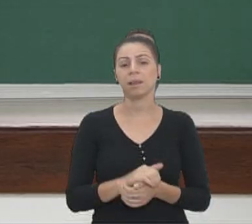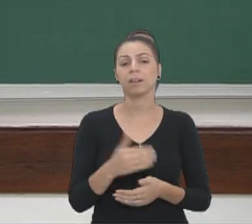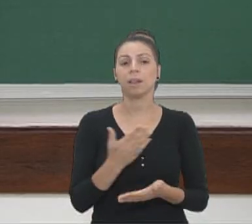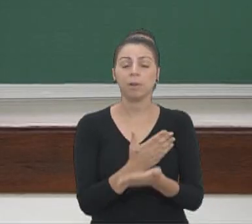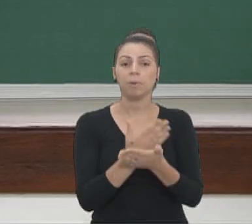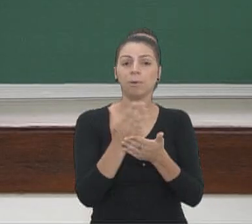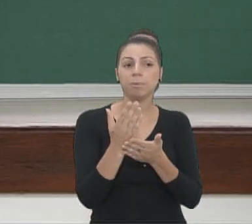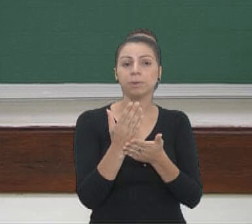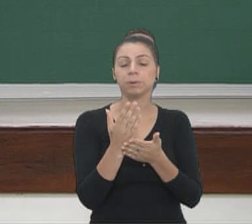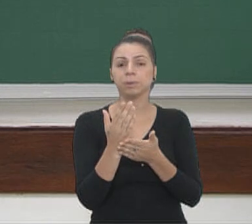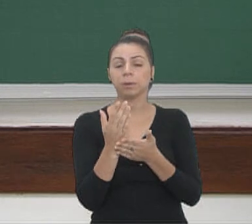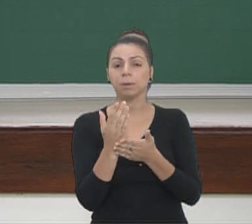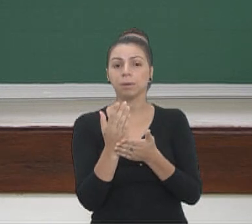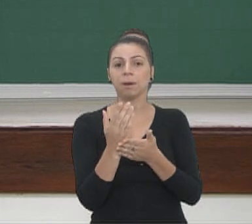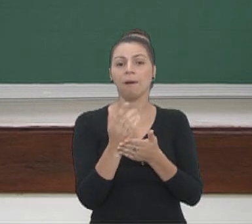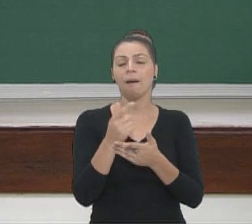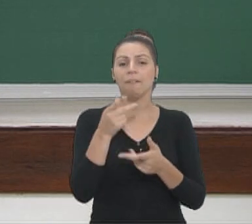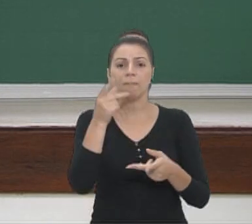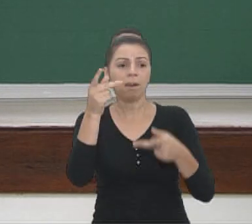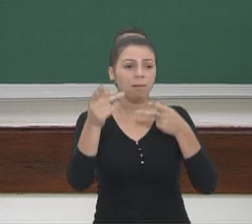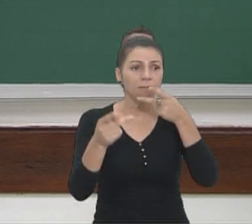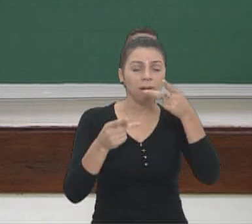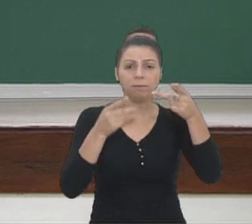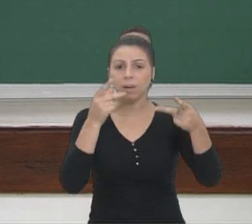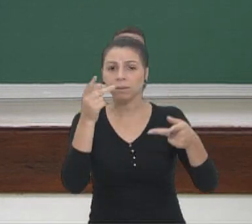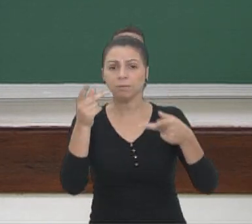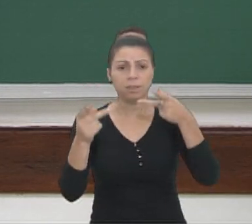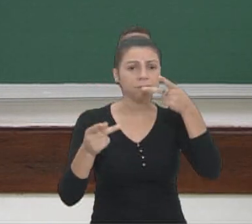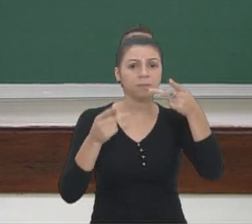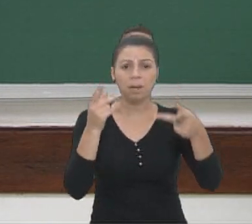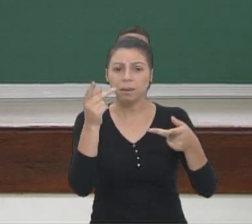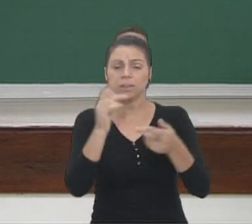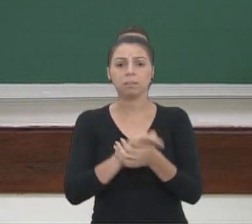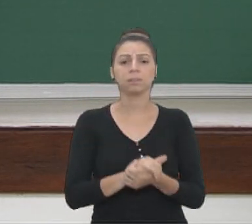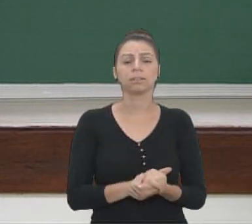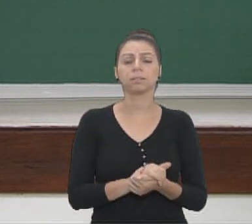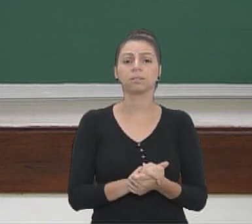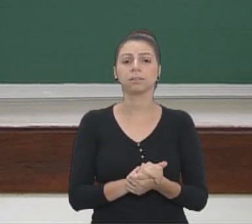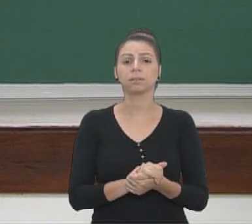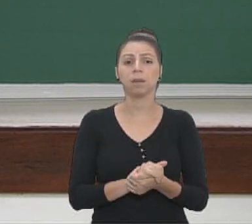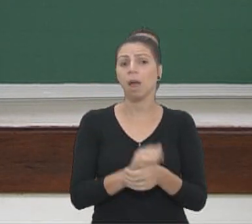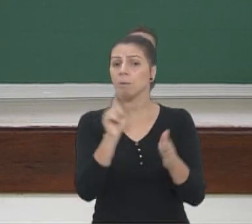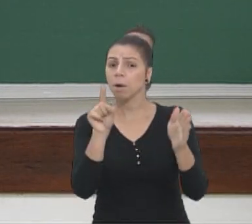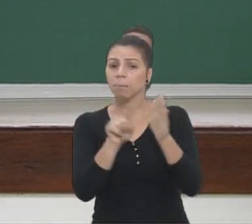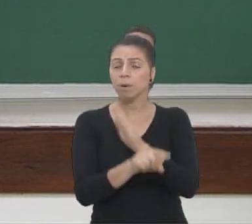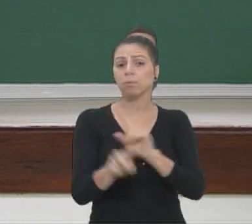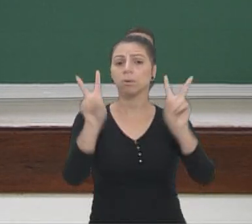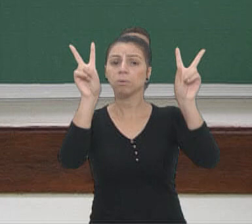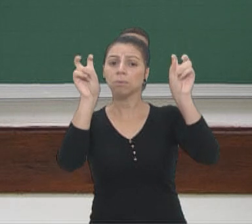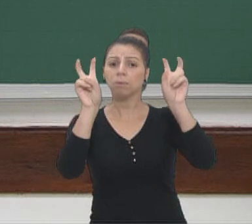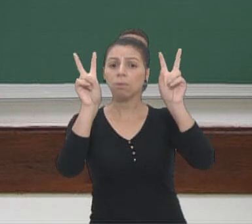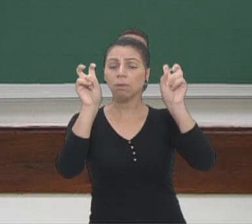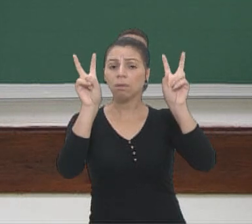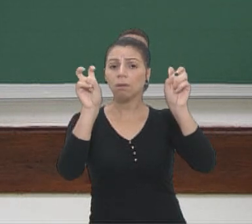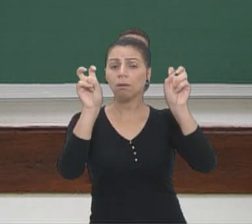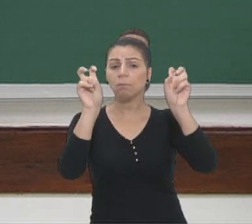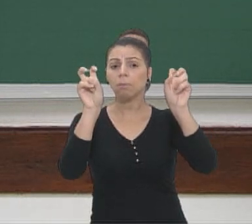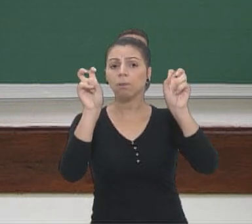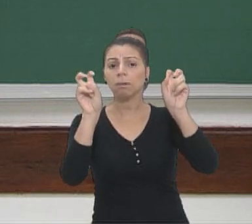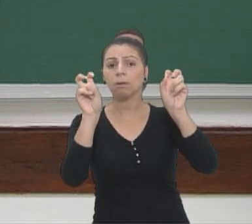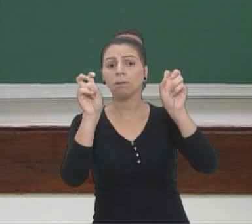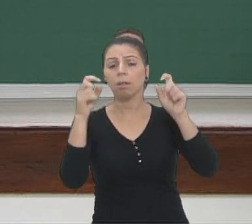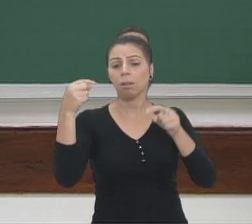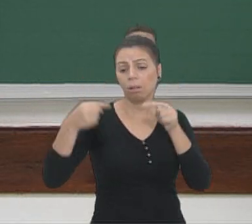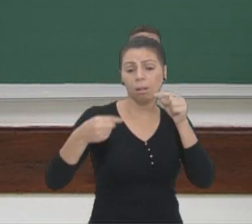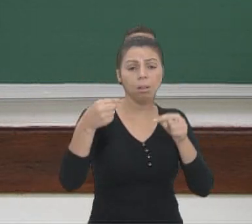começou a trazer essas falas, essas máximas aí. E aí vem uma perguntinha sobre o tema da aula, sobre essa discussão que a gente